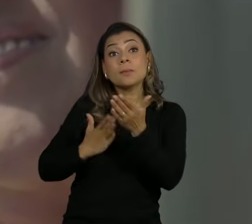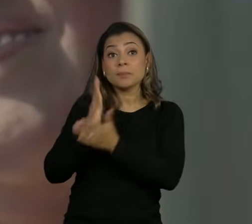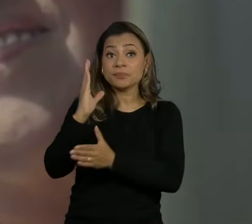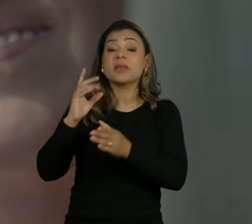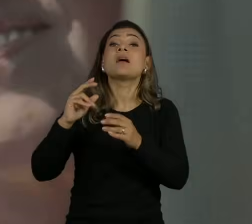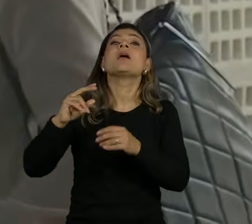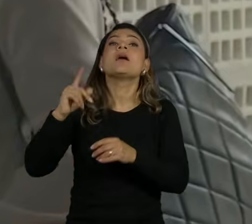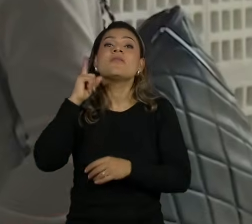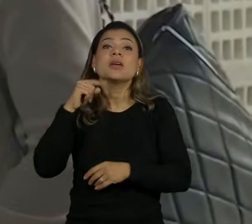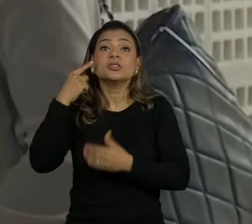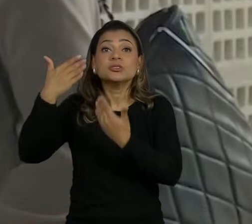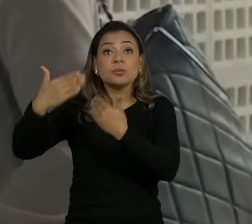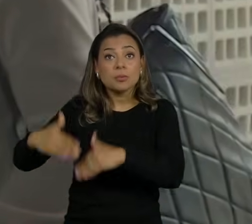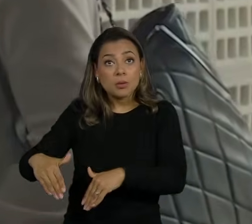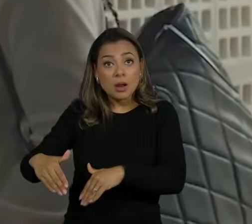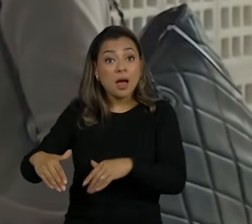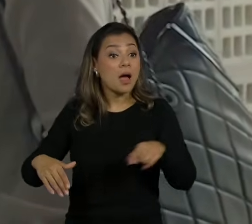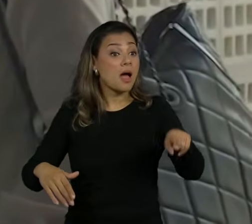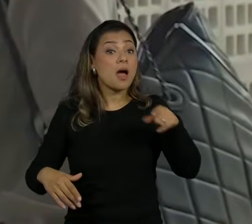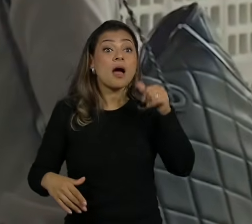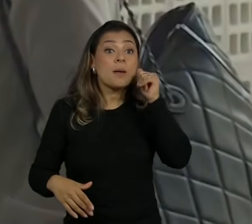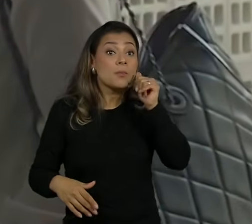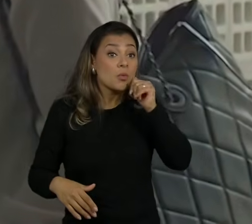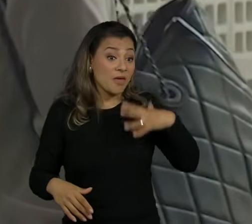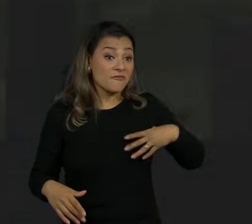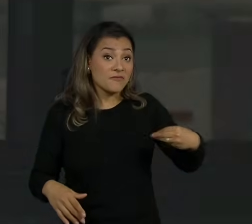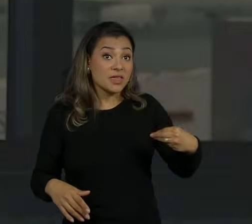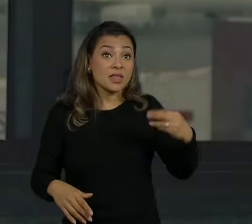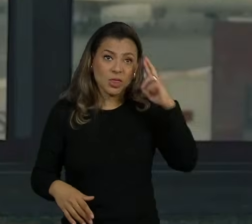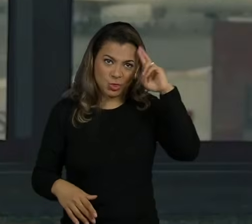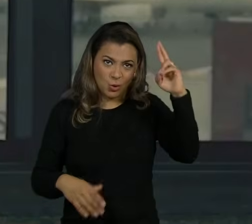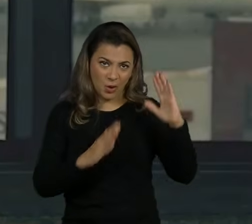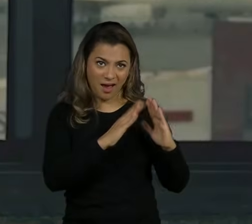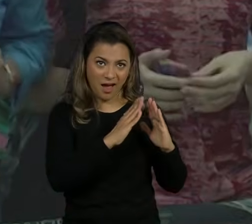e a filha do outro não passa, aí